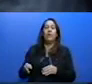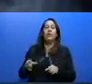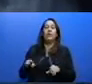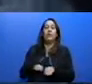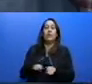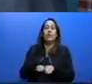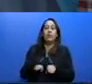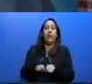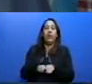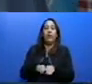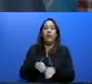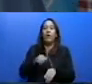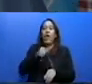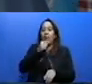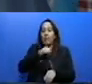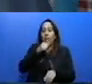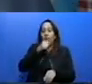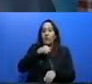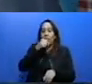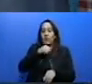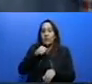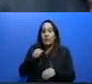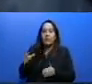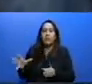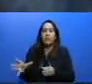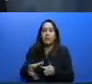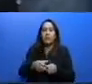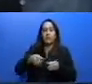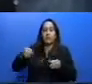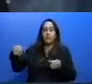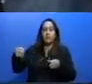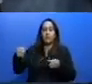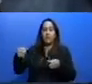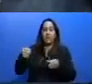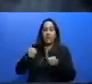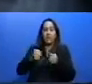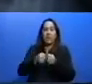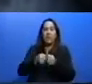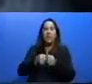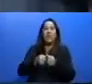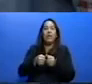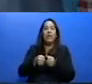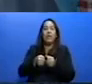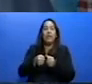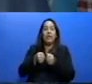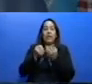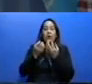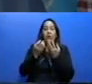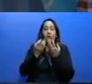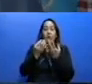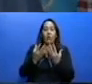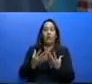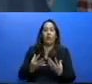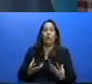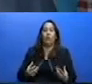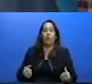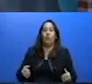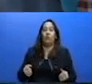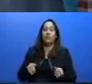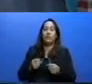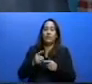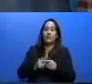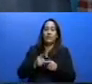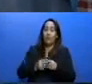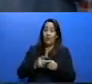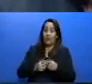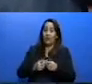que um sorvete, ao ser retirado da geladeira, começa a absorver calor e derreter. Pelo